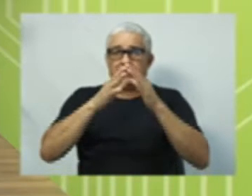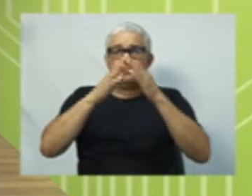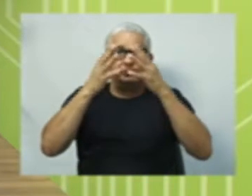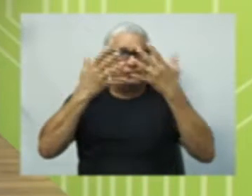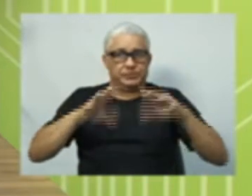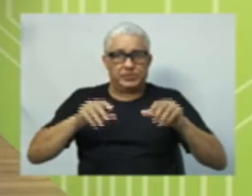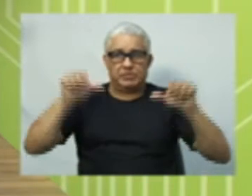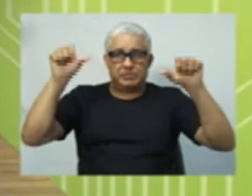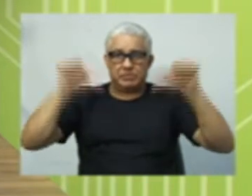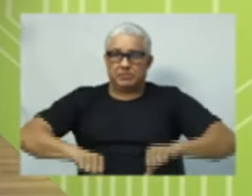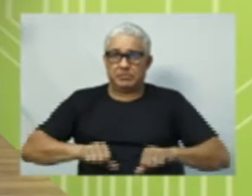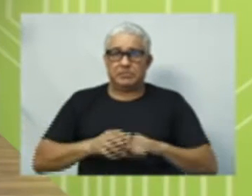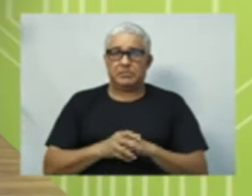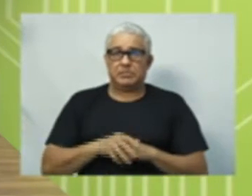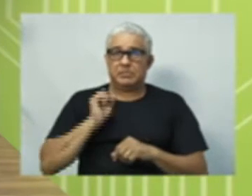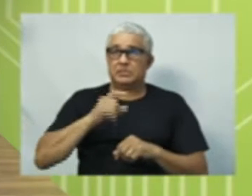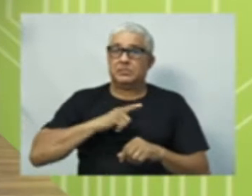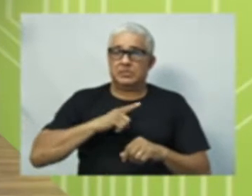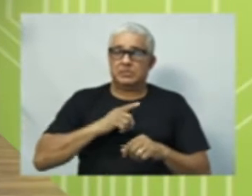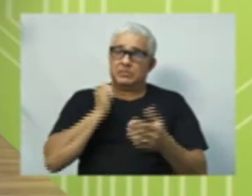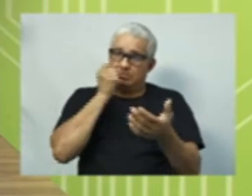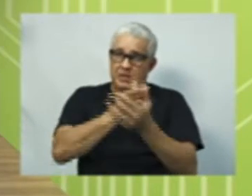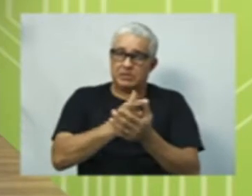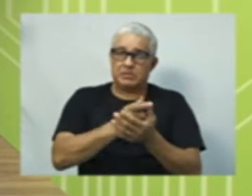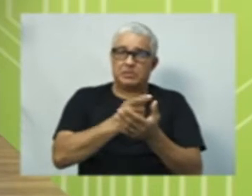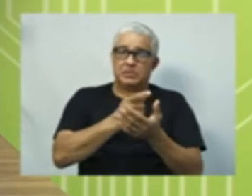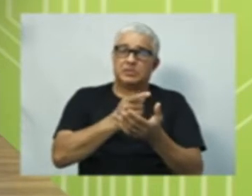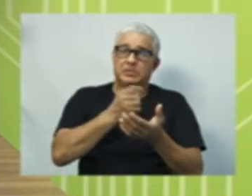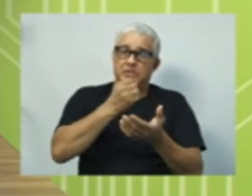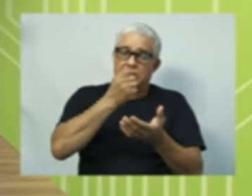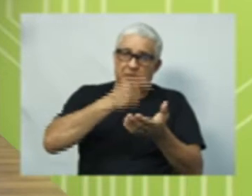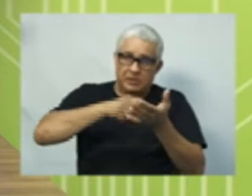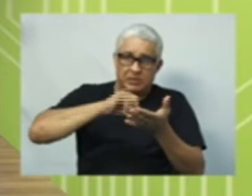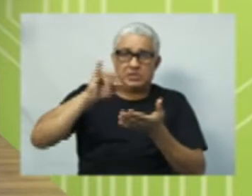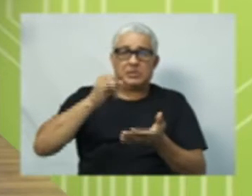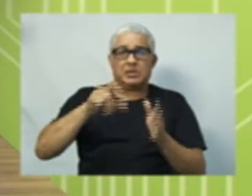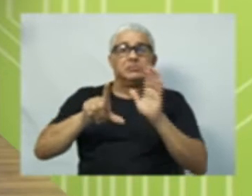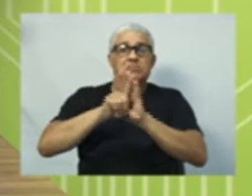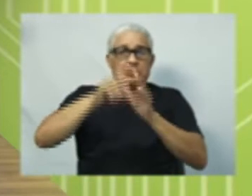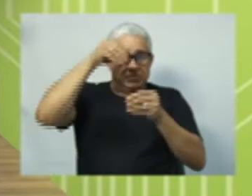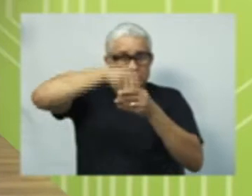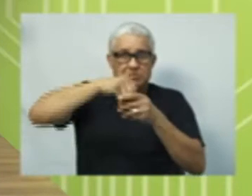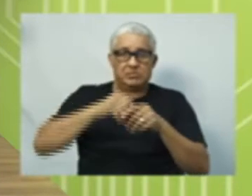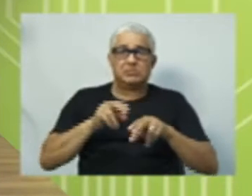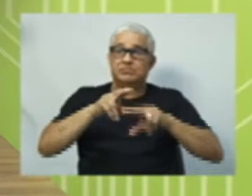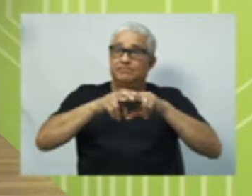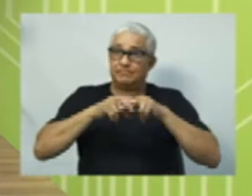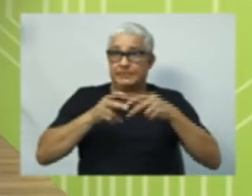muito maior do que se você tivesse pago os impostos legalmente. Portanto,